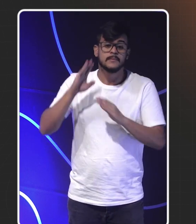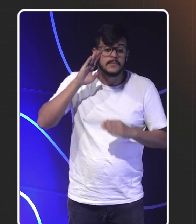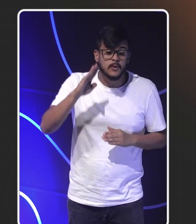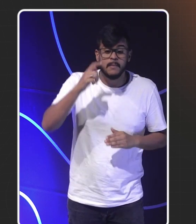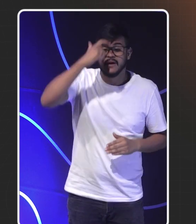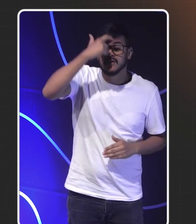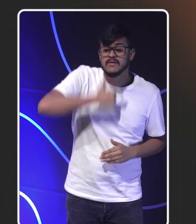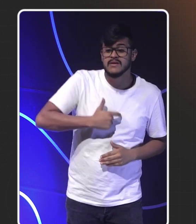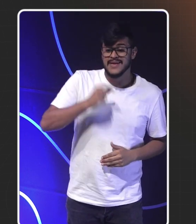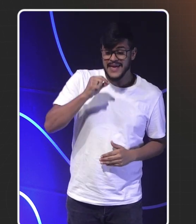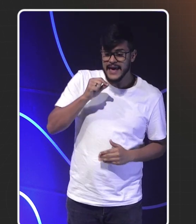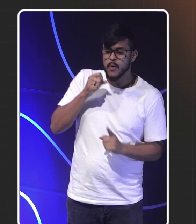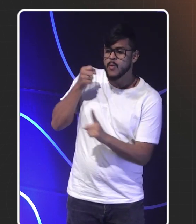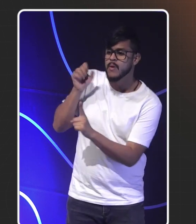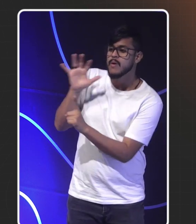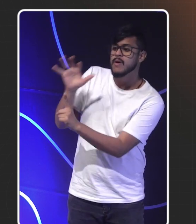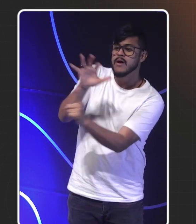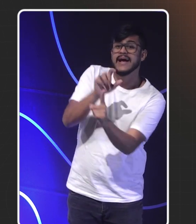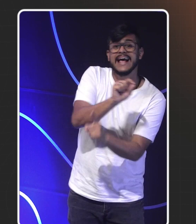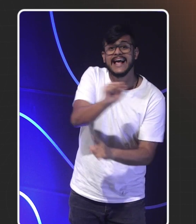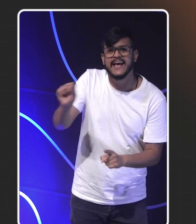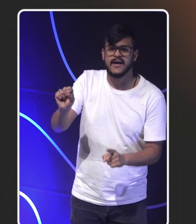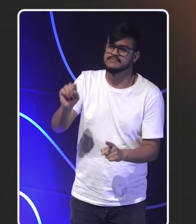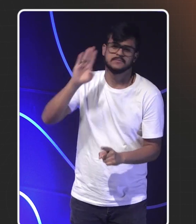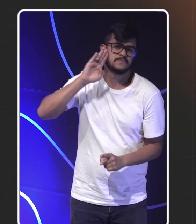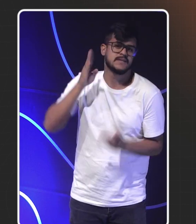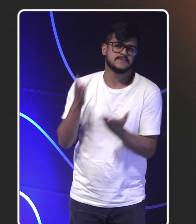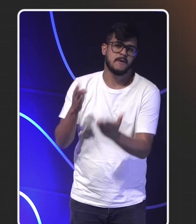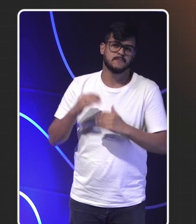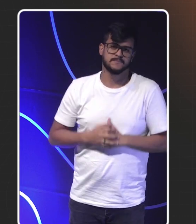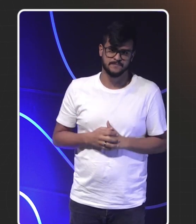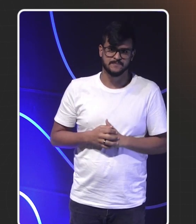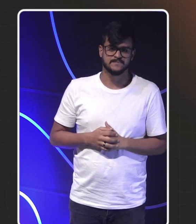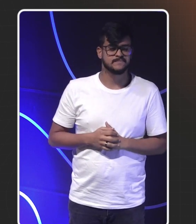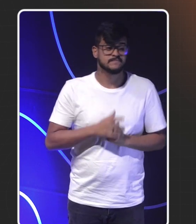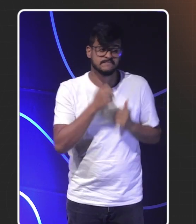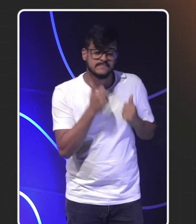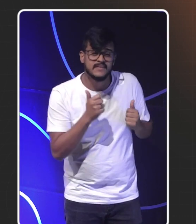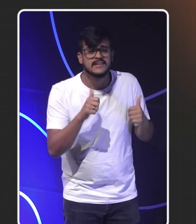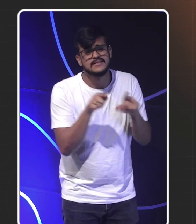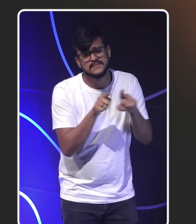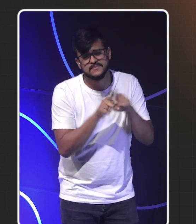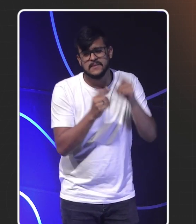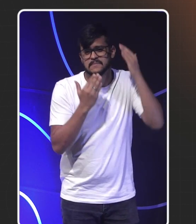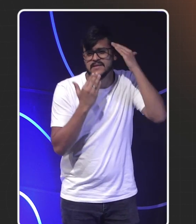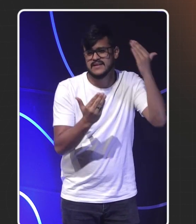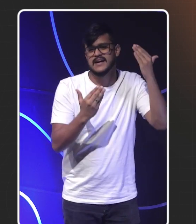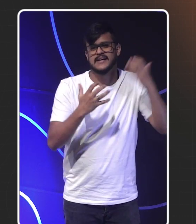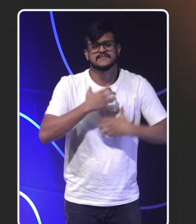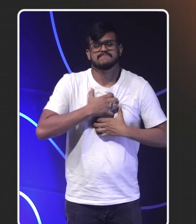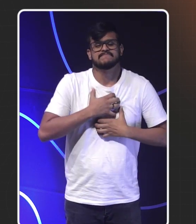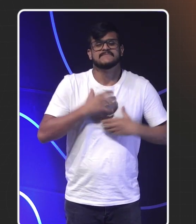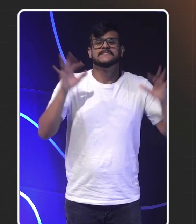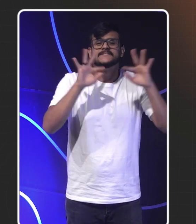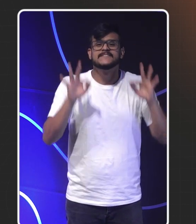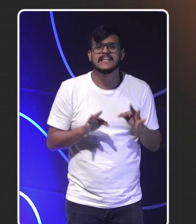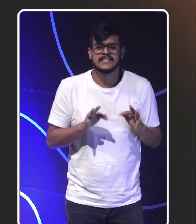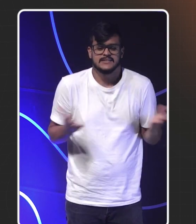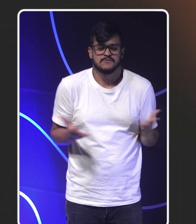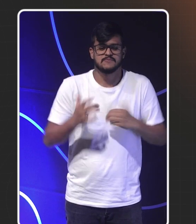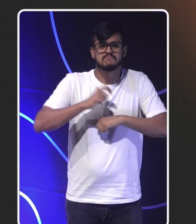você impacta de verdade. Gente, muito obrigado. Eu fiquei super feliz de dividir esse momento com pessoas que eu